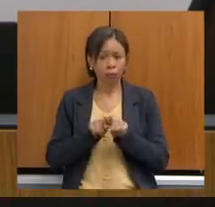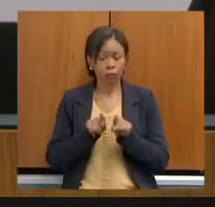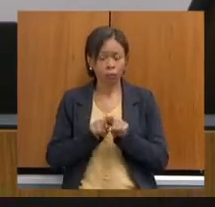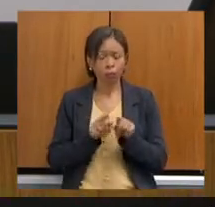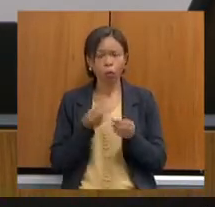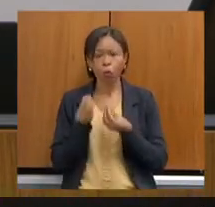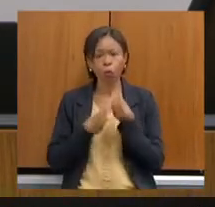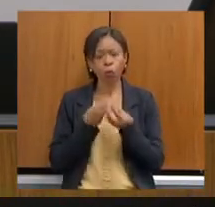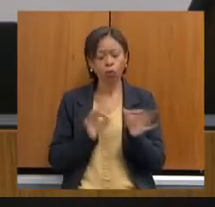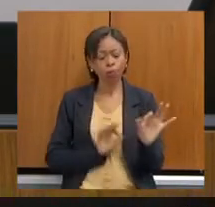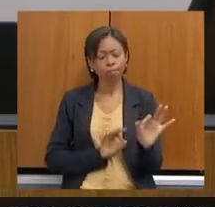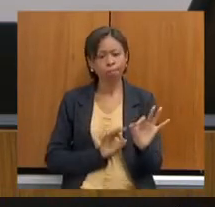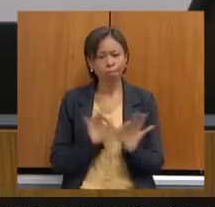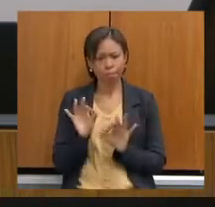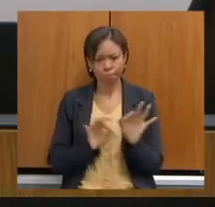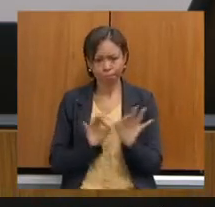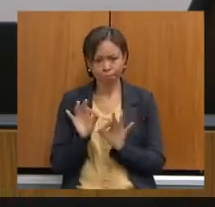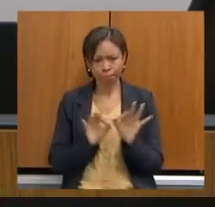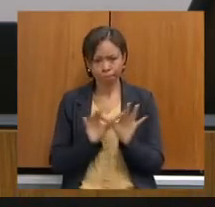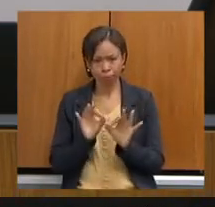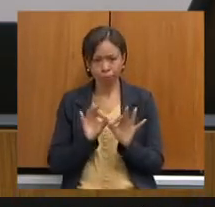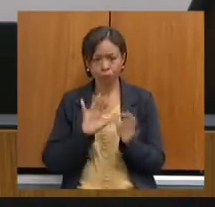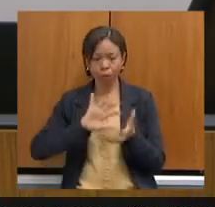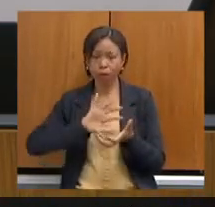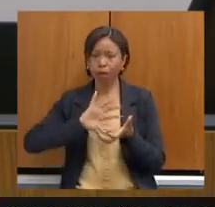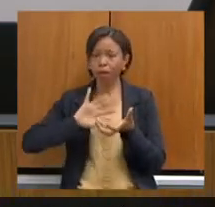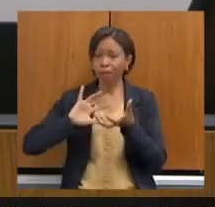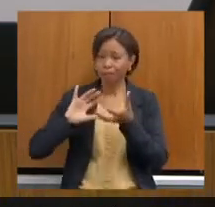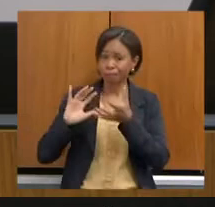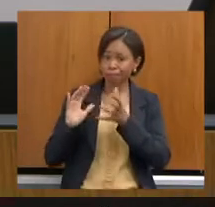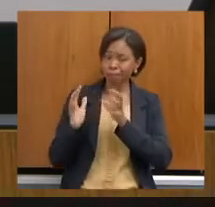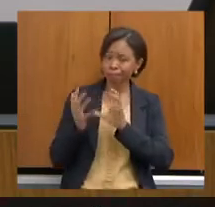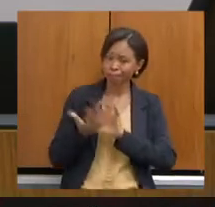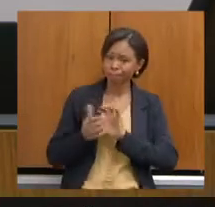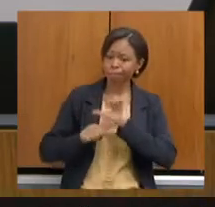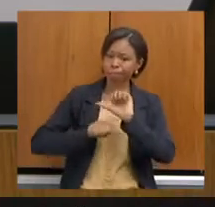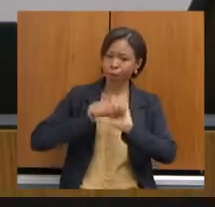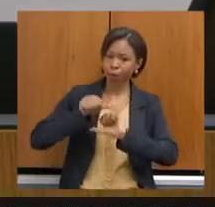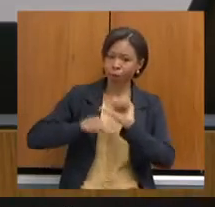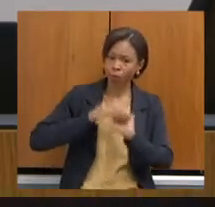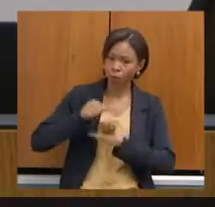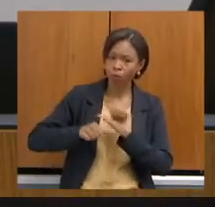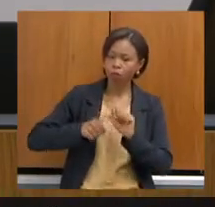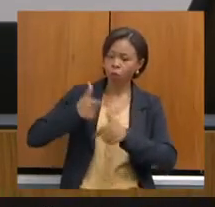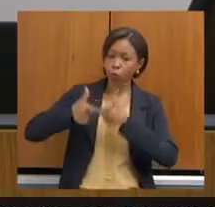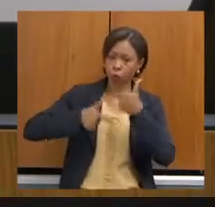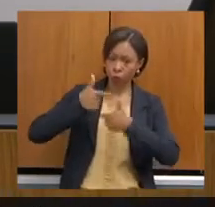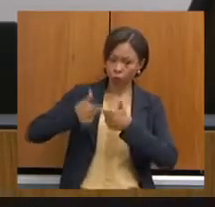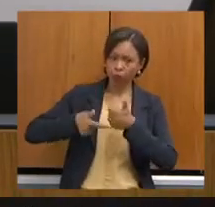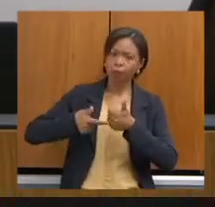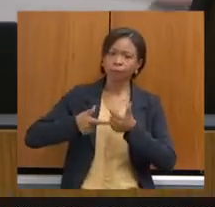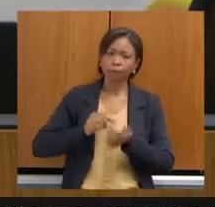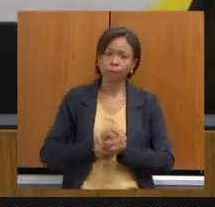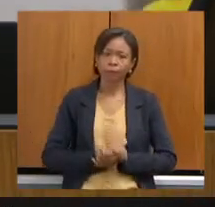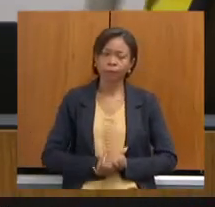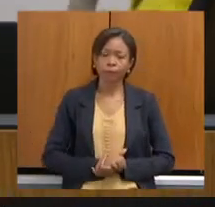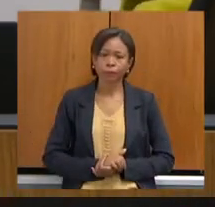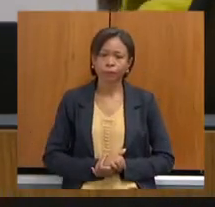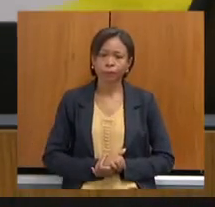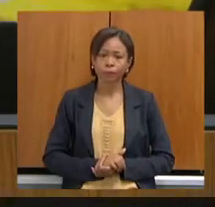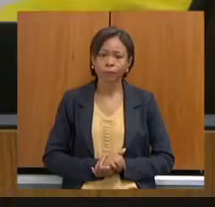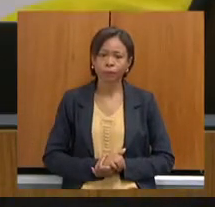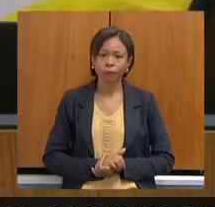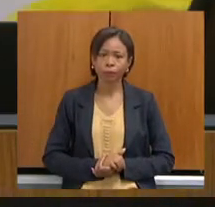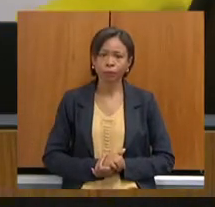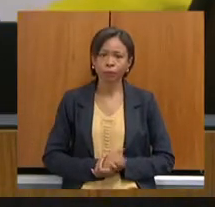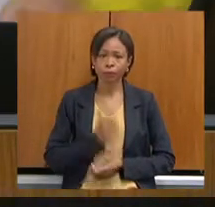planejamento para reforma das atividades rotineiras o presidente registra